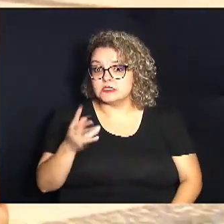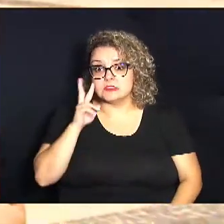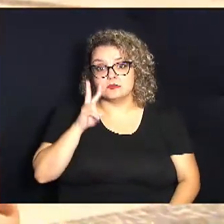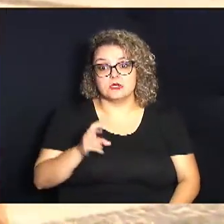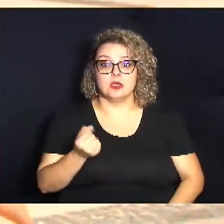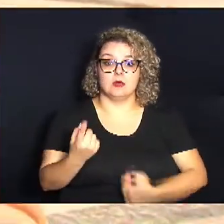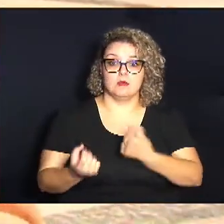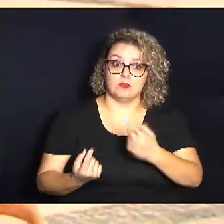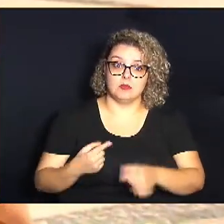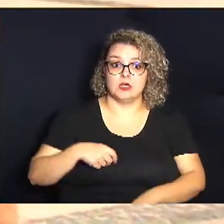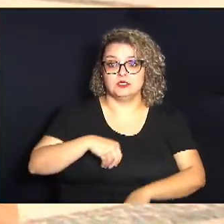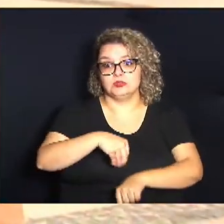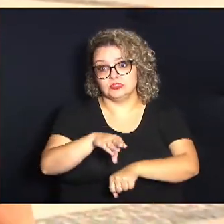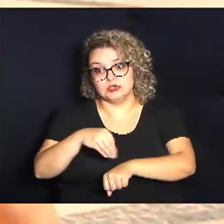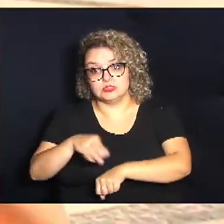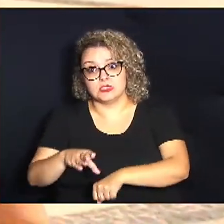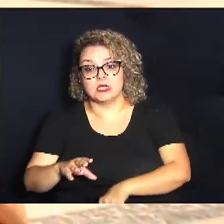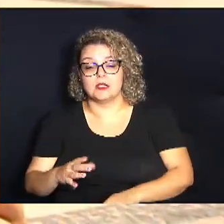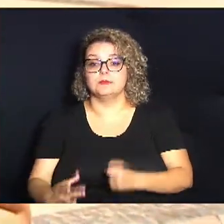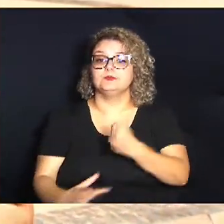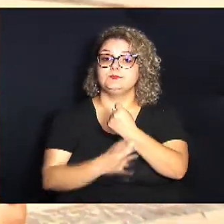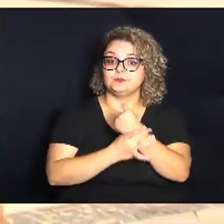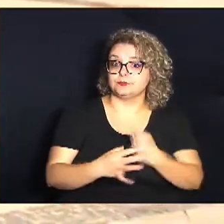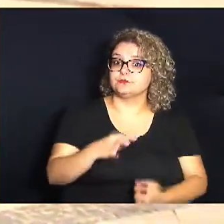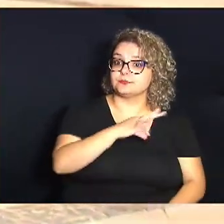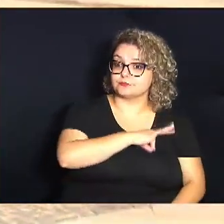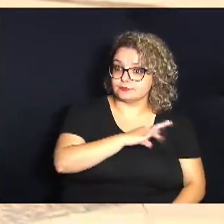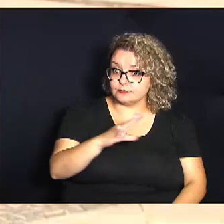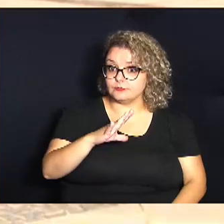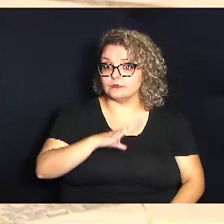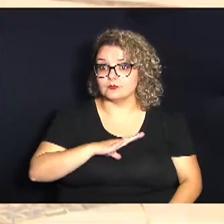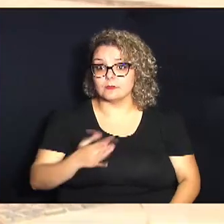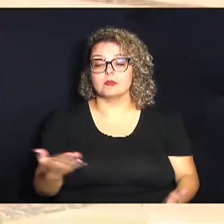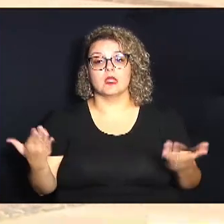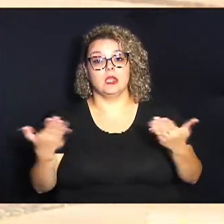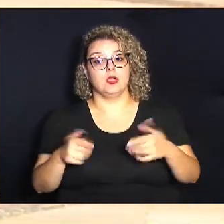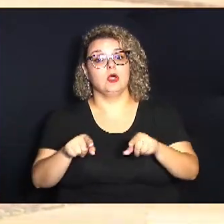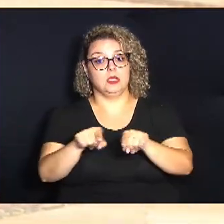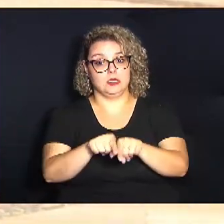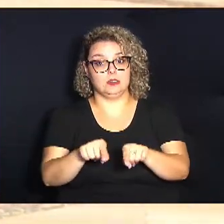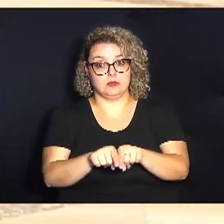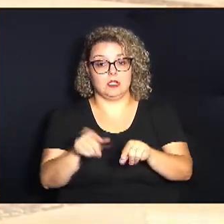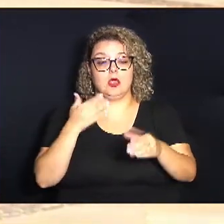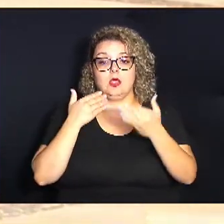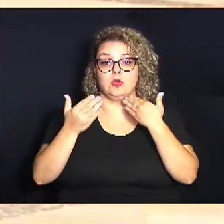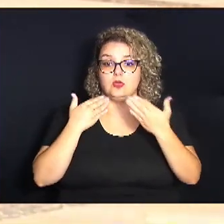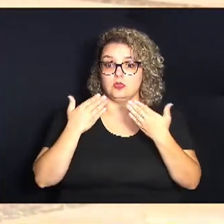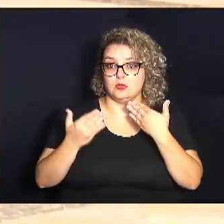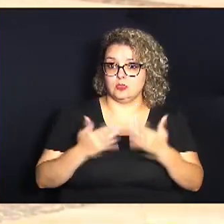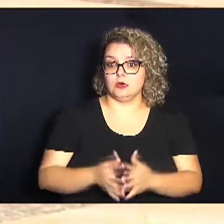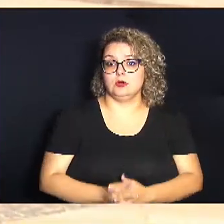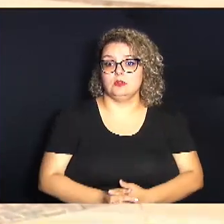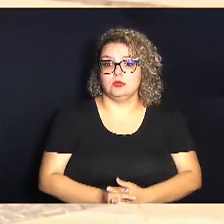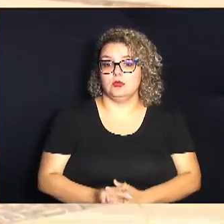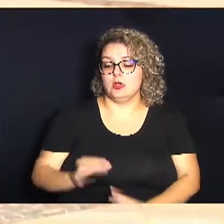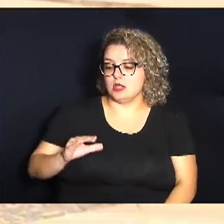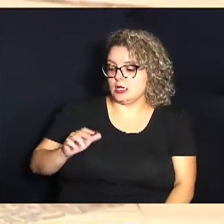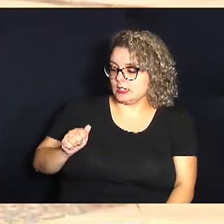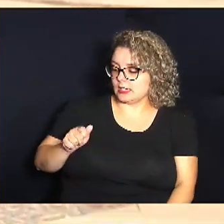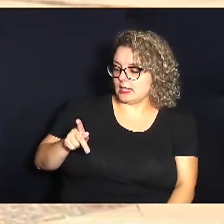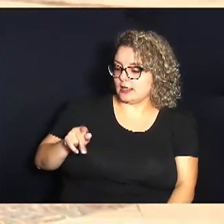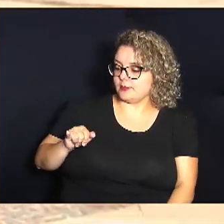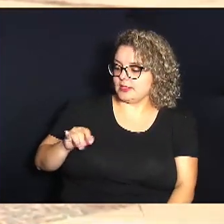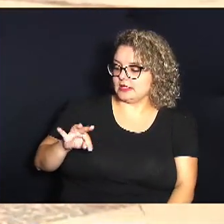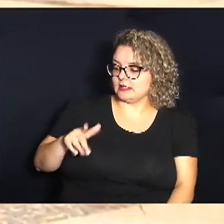de segurança, né, da comandante da Guarda Municipal. Agora também eu vou conversar com o capitão